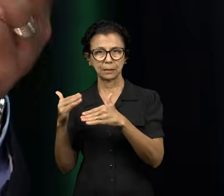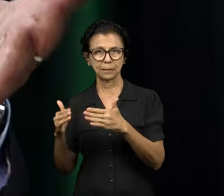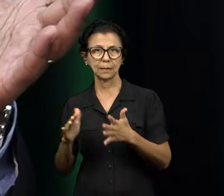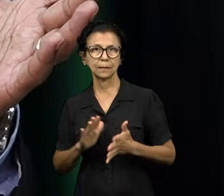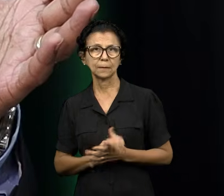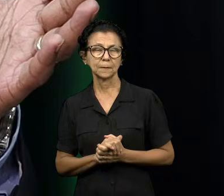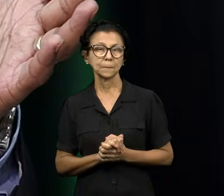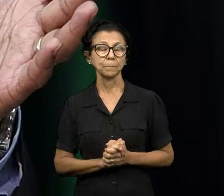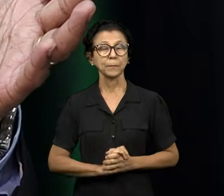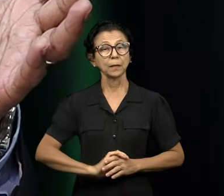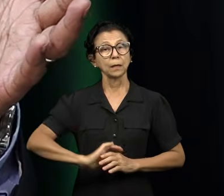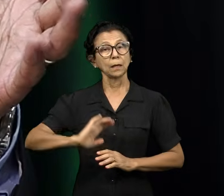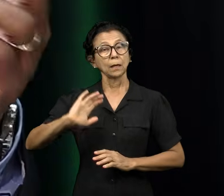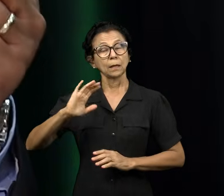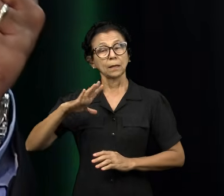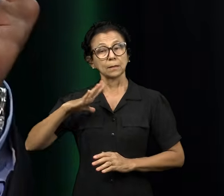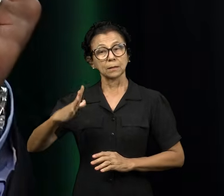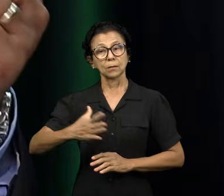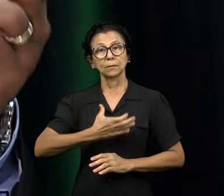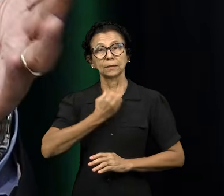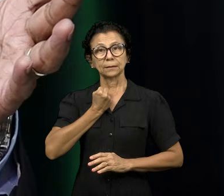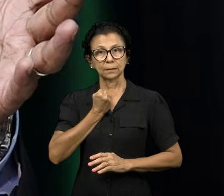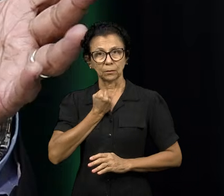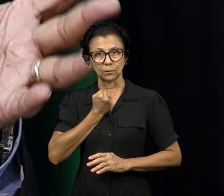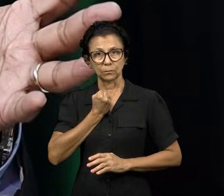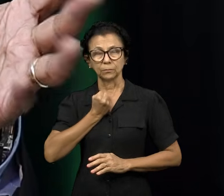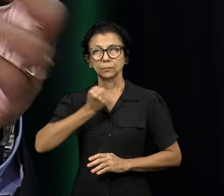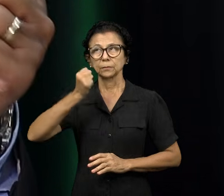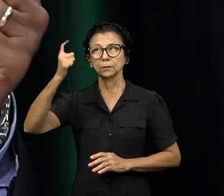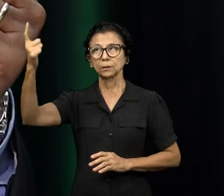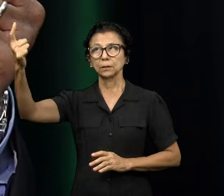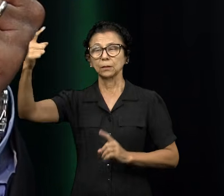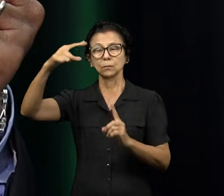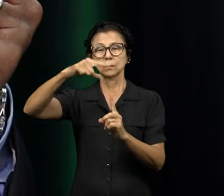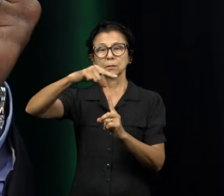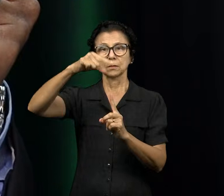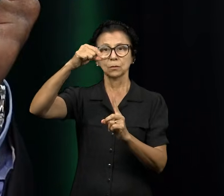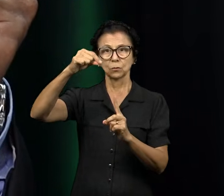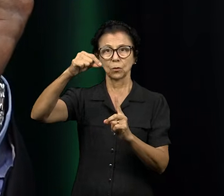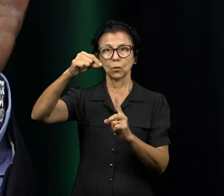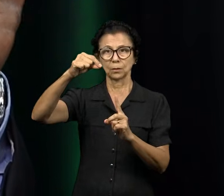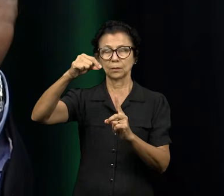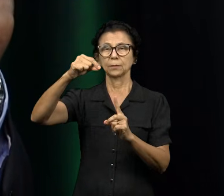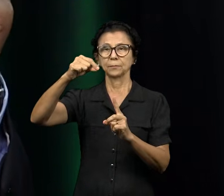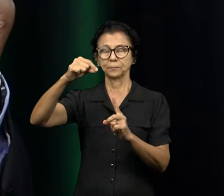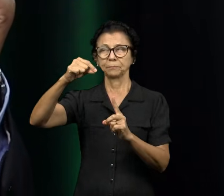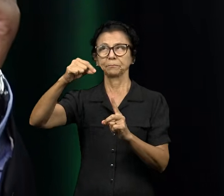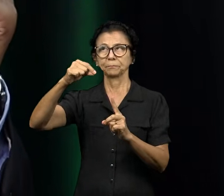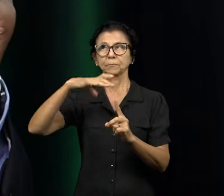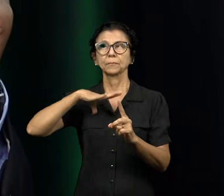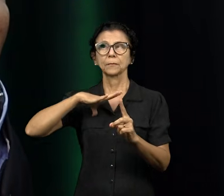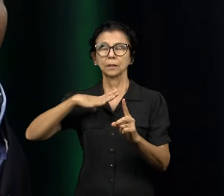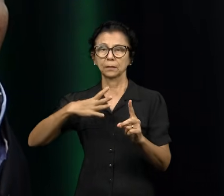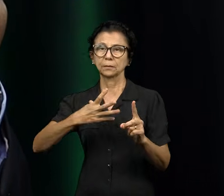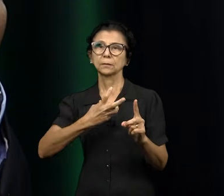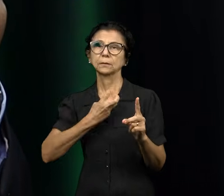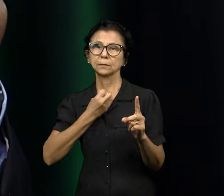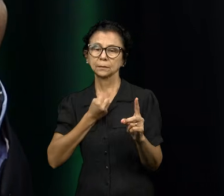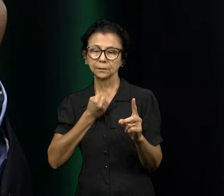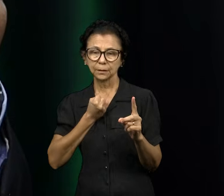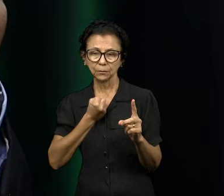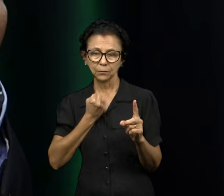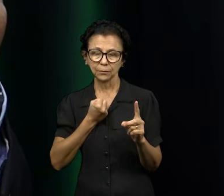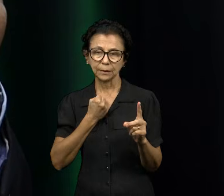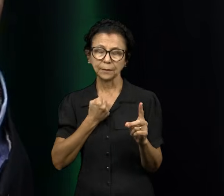salvação é um ato da soberania de Deus, que elege o homem para ser salvo, e há um momento